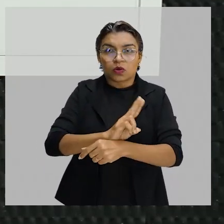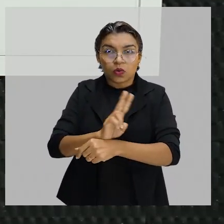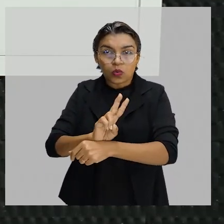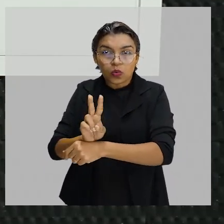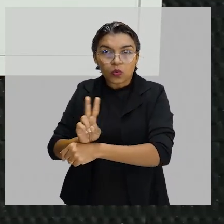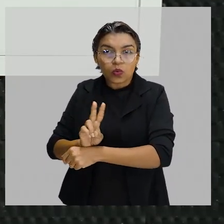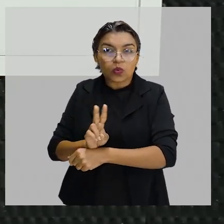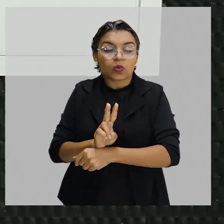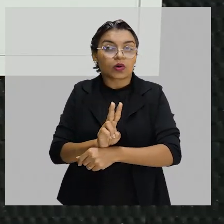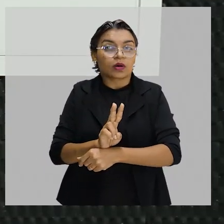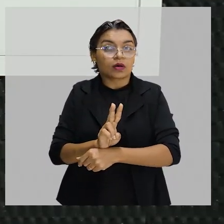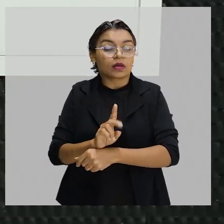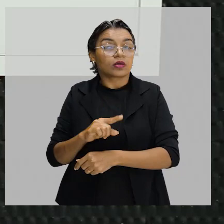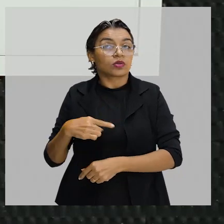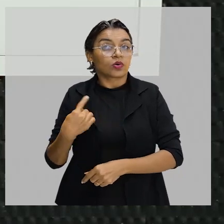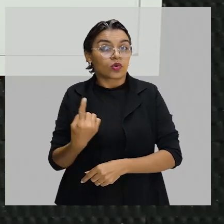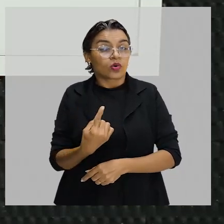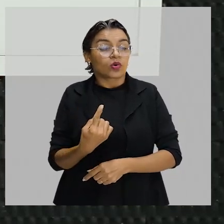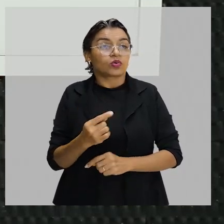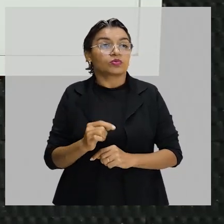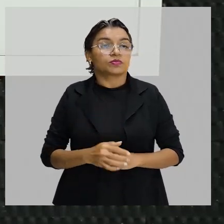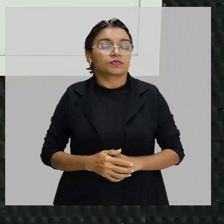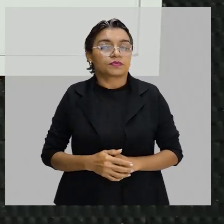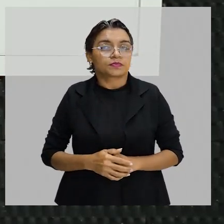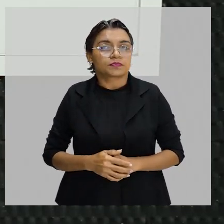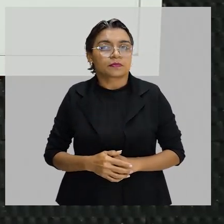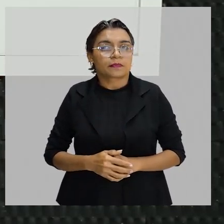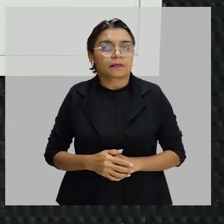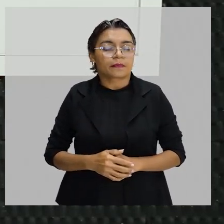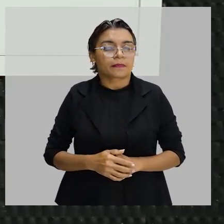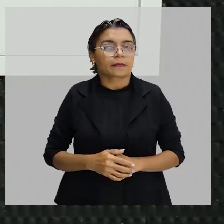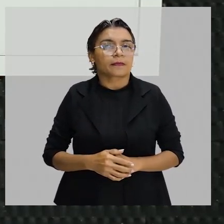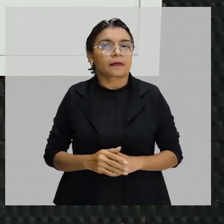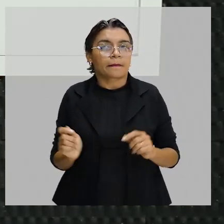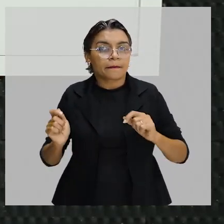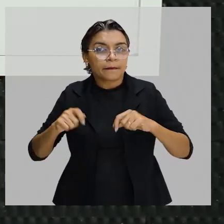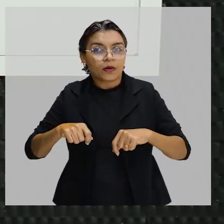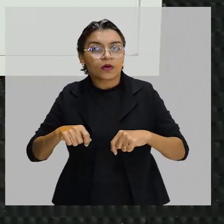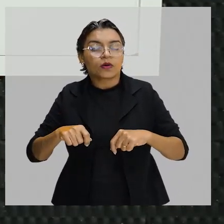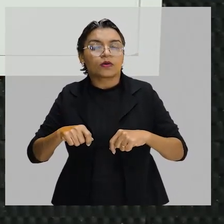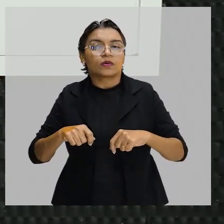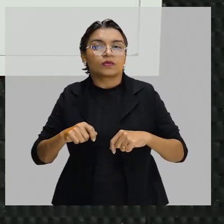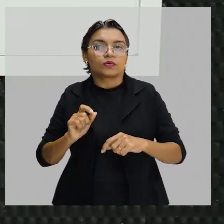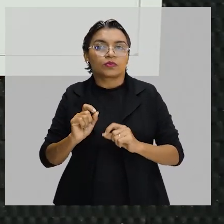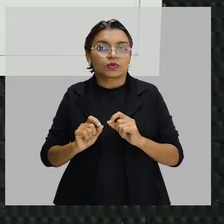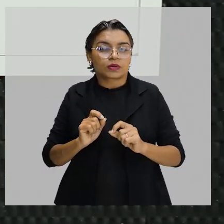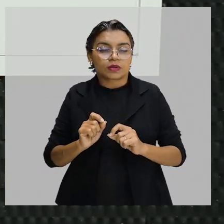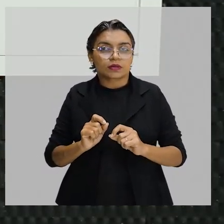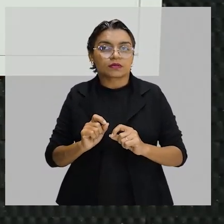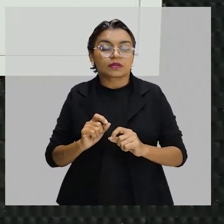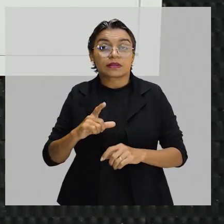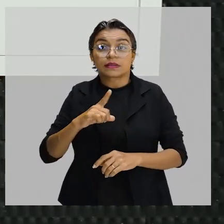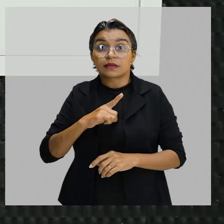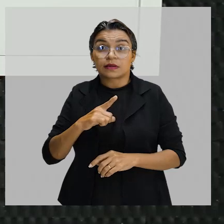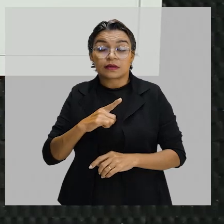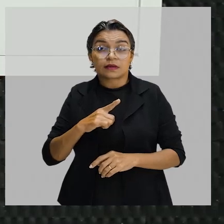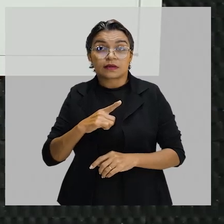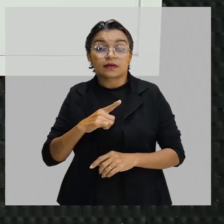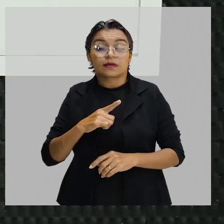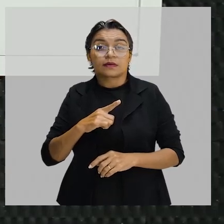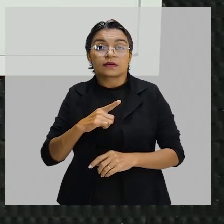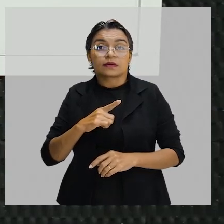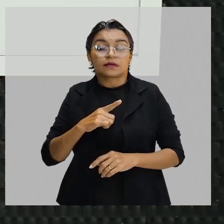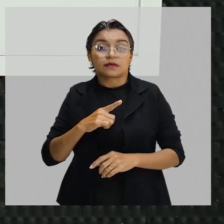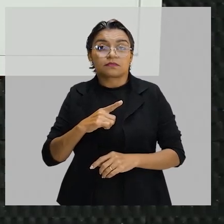fiscalização, nós, claro, temos a possibilidade de tomar mão, tomar posse,